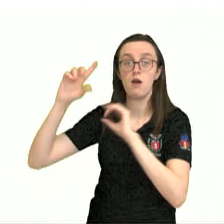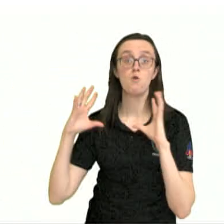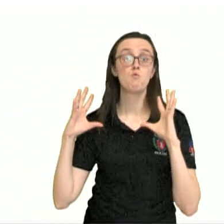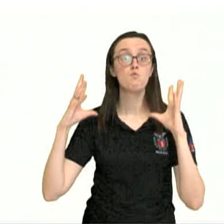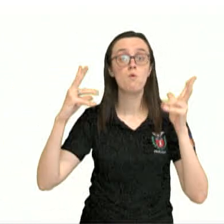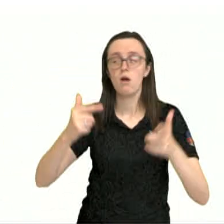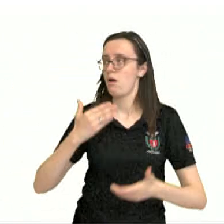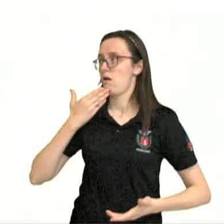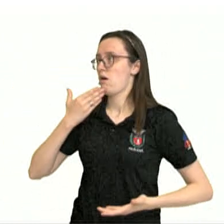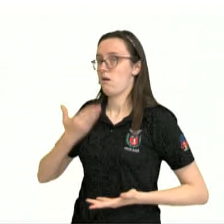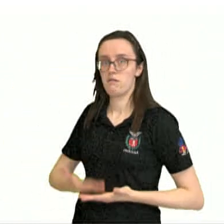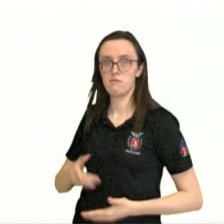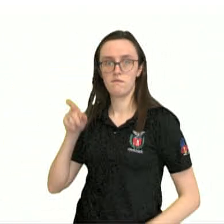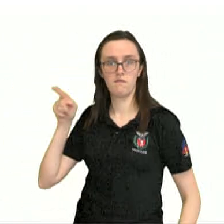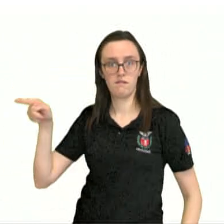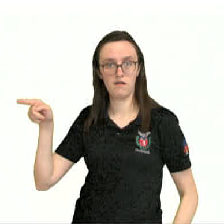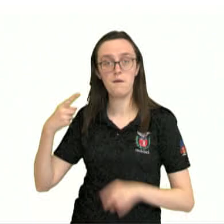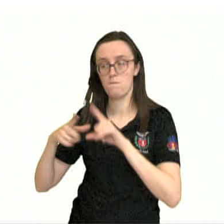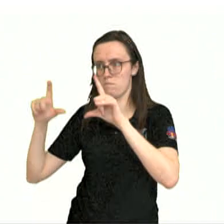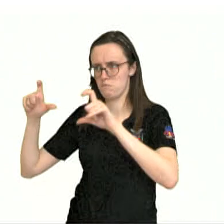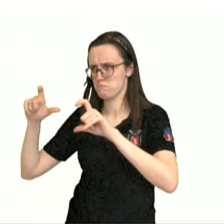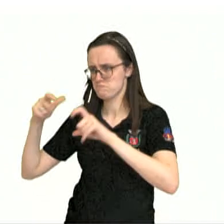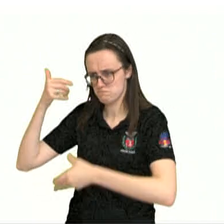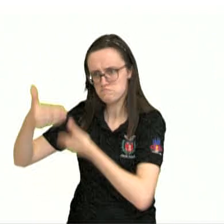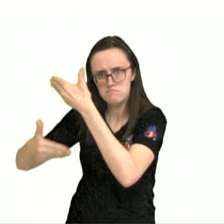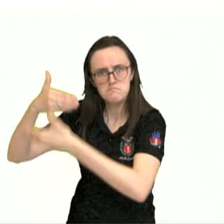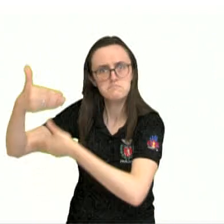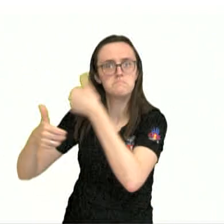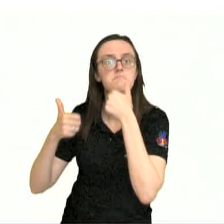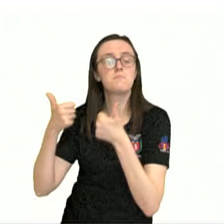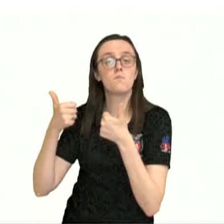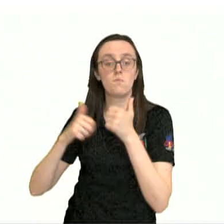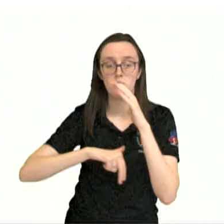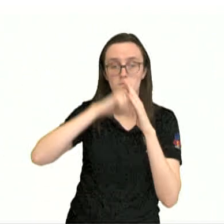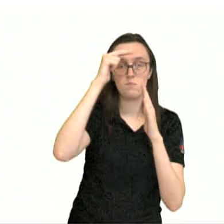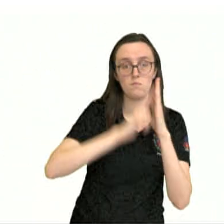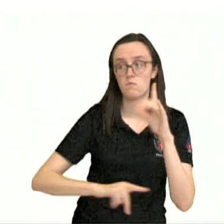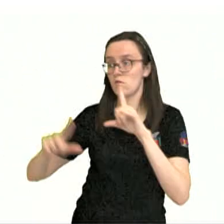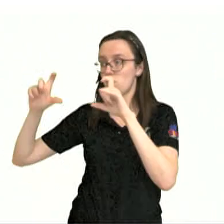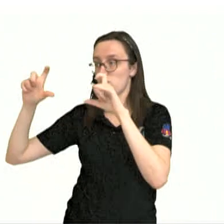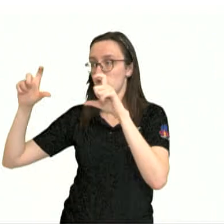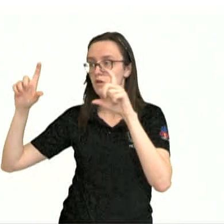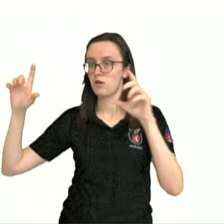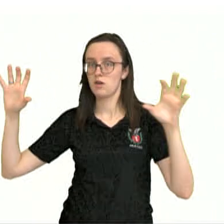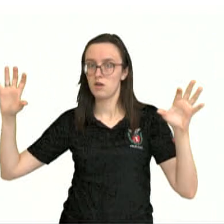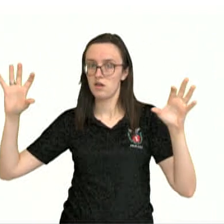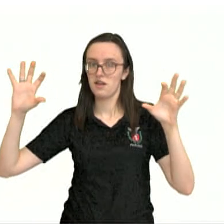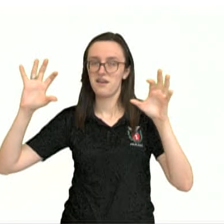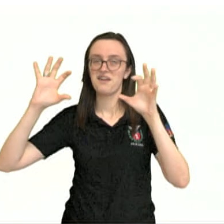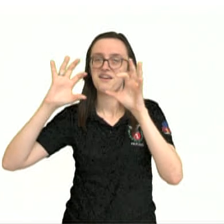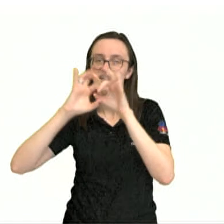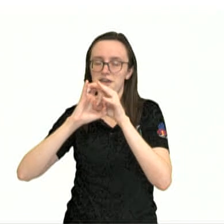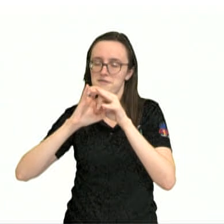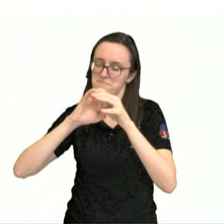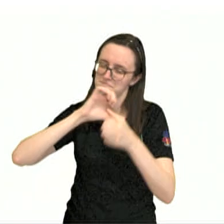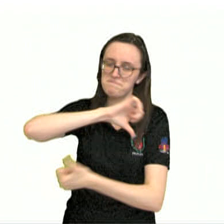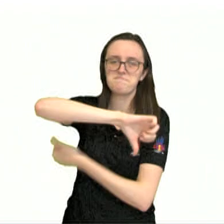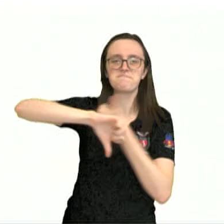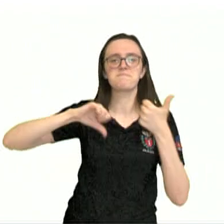de forma que, em certo momento, fotografia e pintura começaram a se ajudar e a se